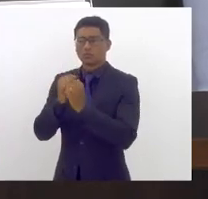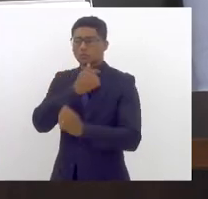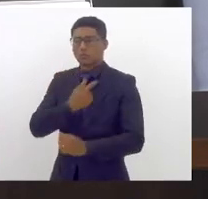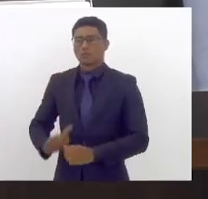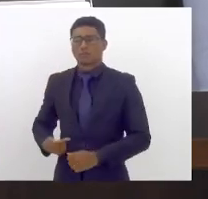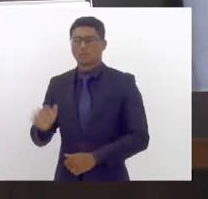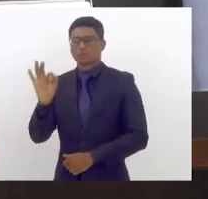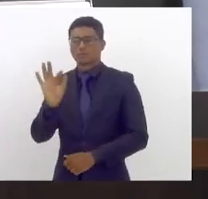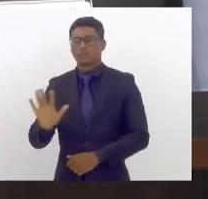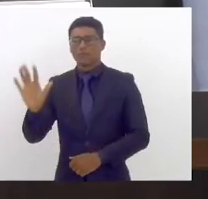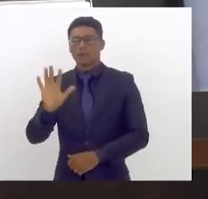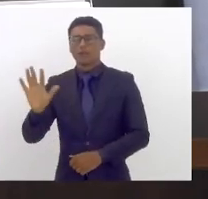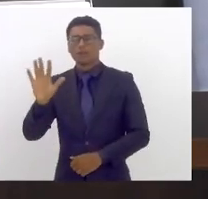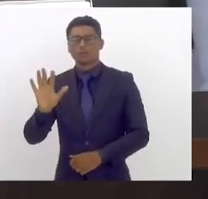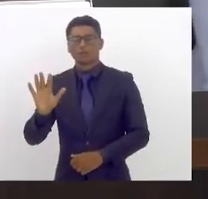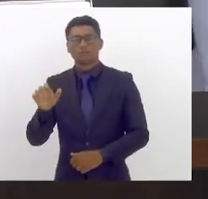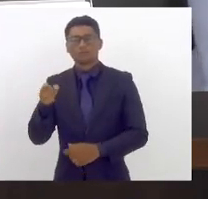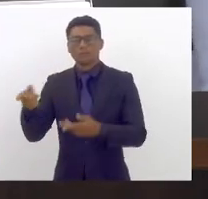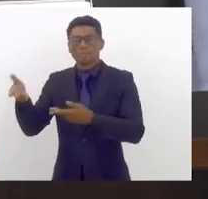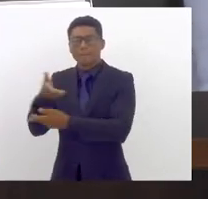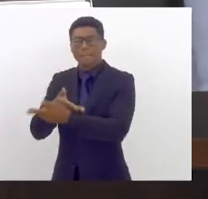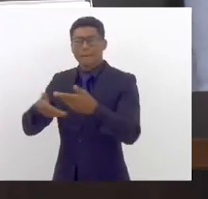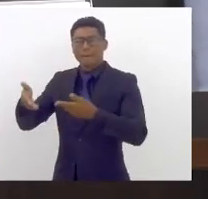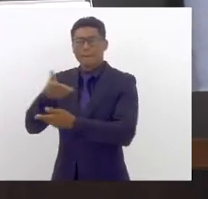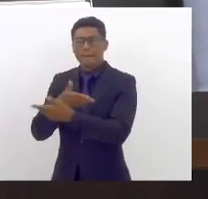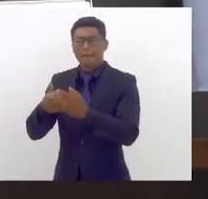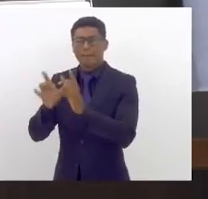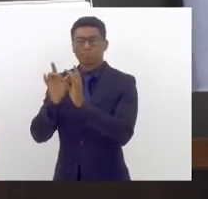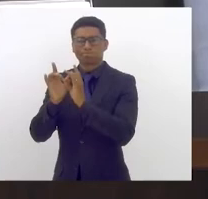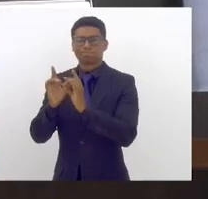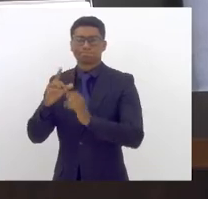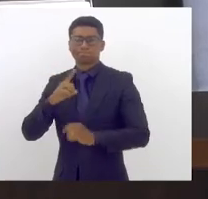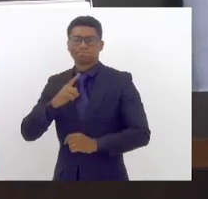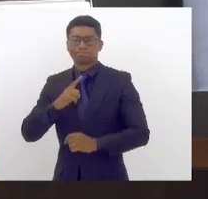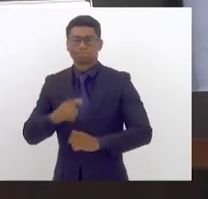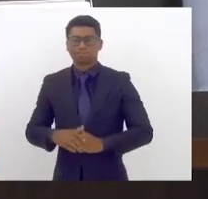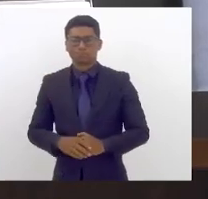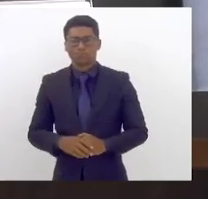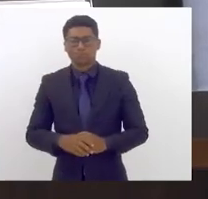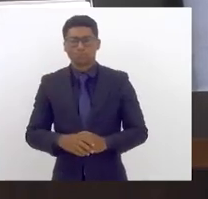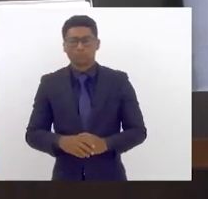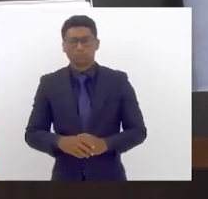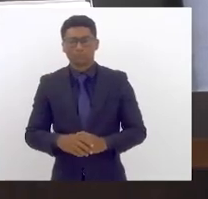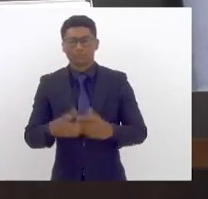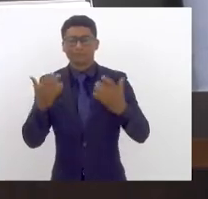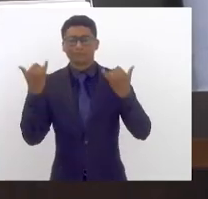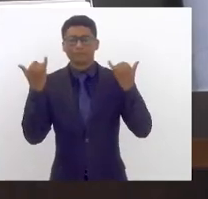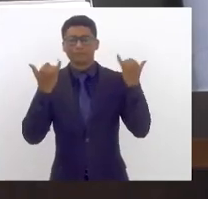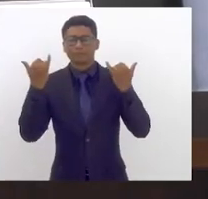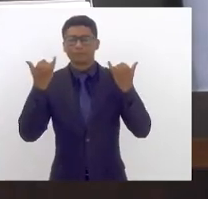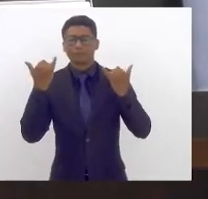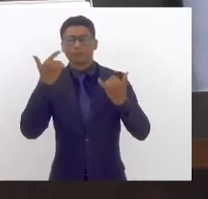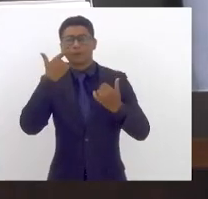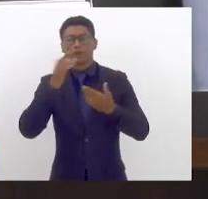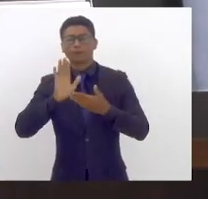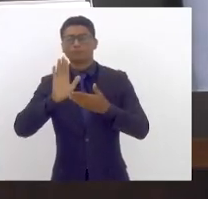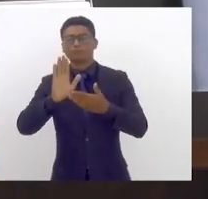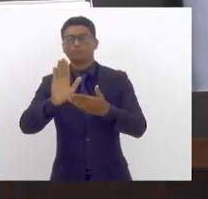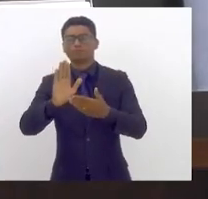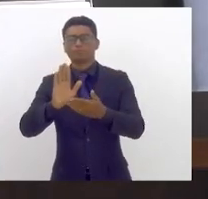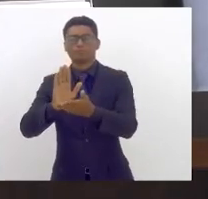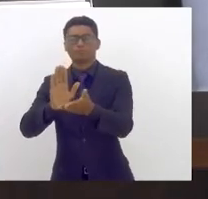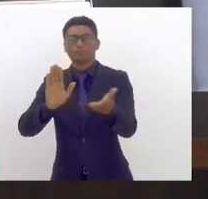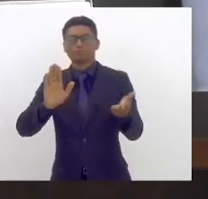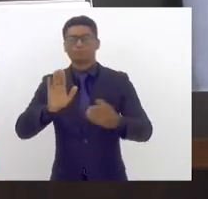contrário ele se retram alimentam retroalimenta aqui Ó nesses dados que eu apresentei